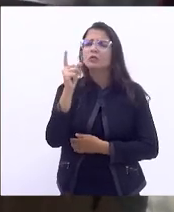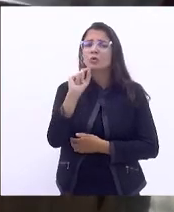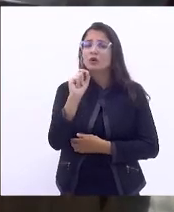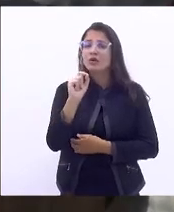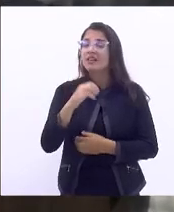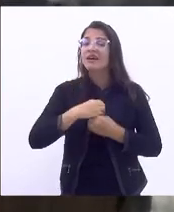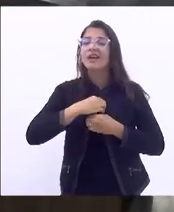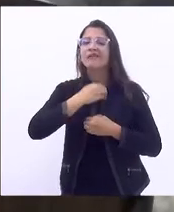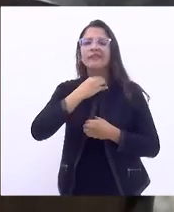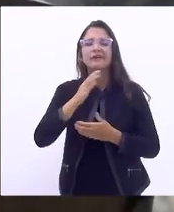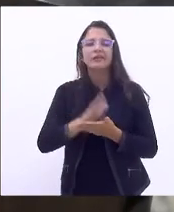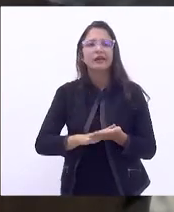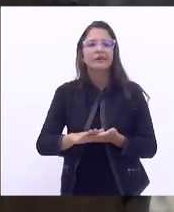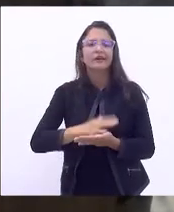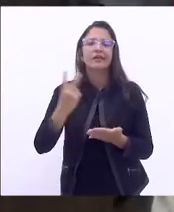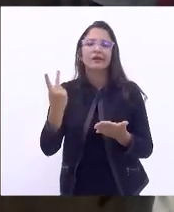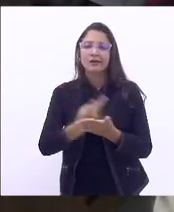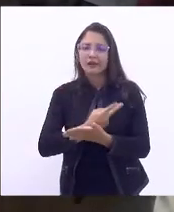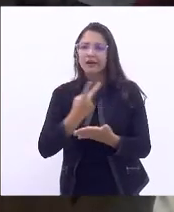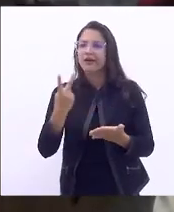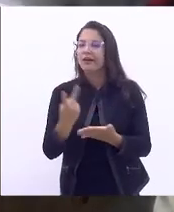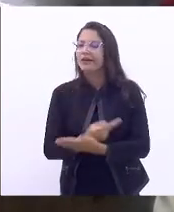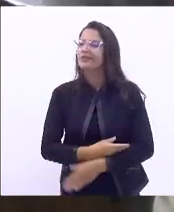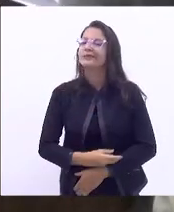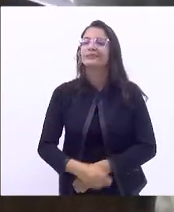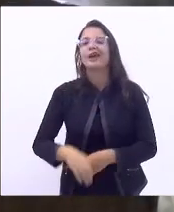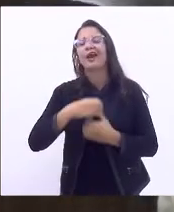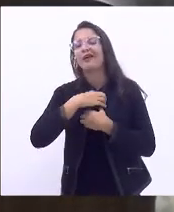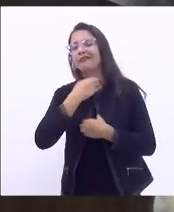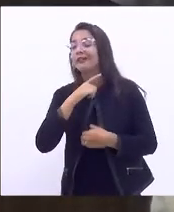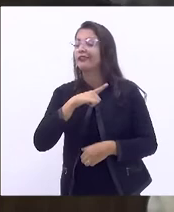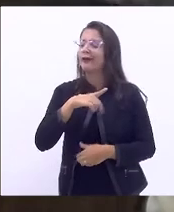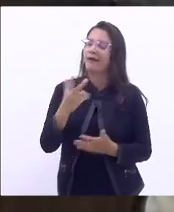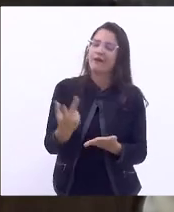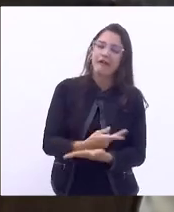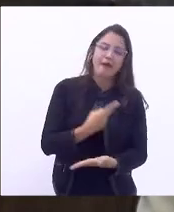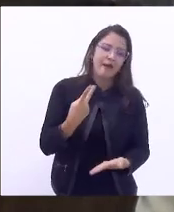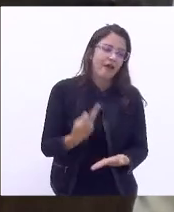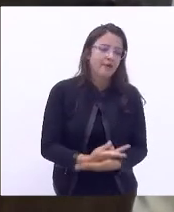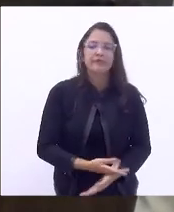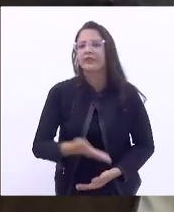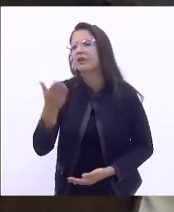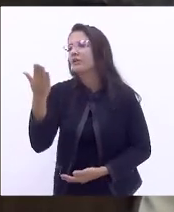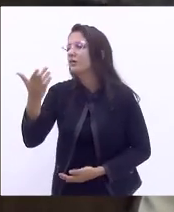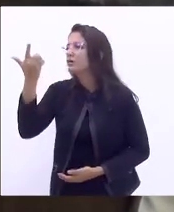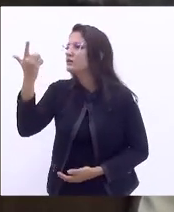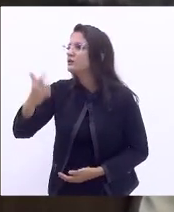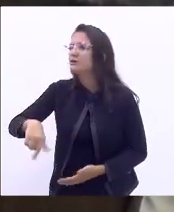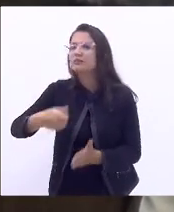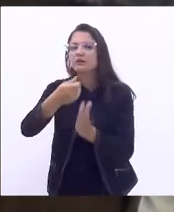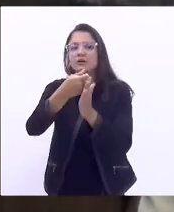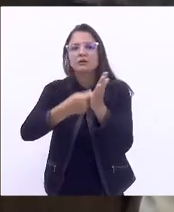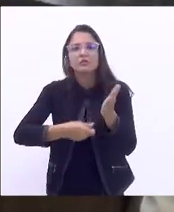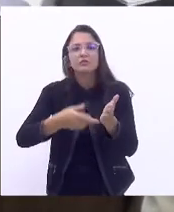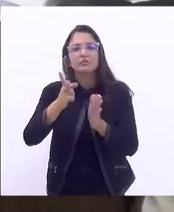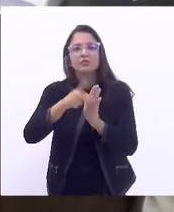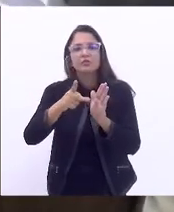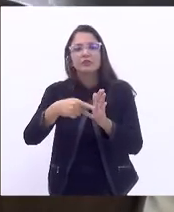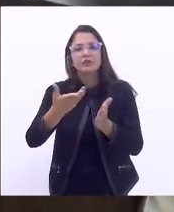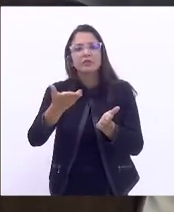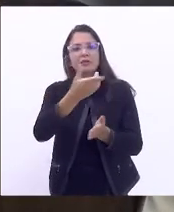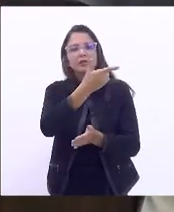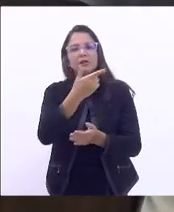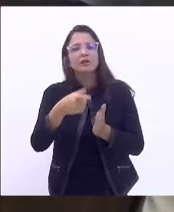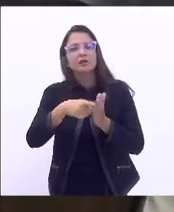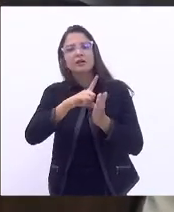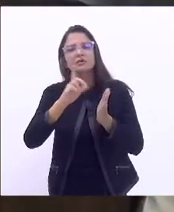gravata, ele erra tanto como com gravata. Ele repete a redação do projeto original.